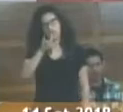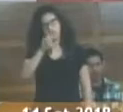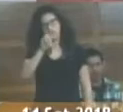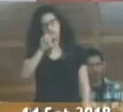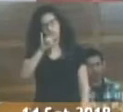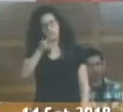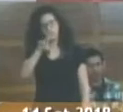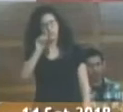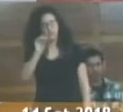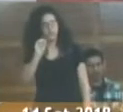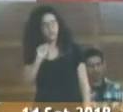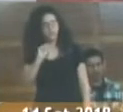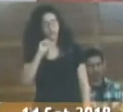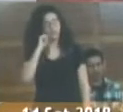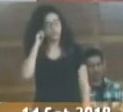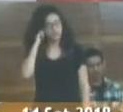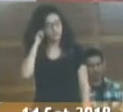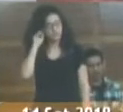caiçaras, principalmente,